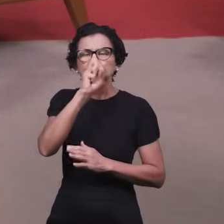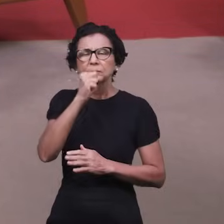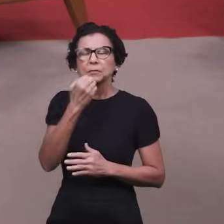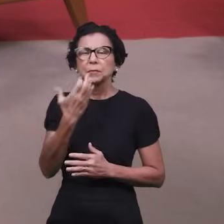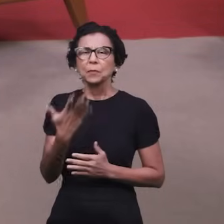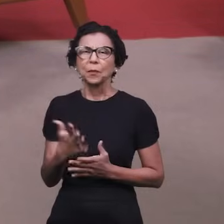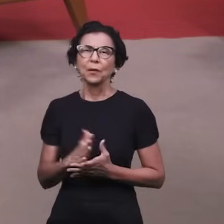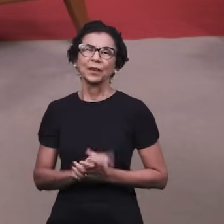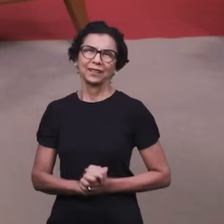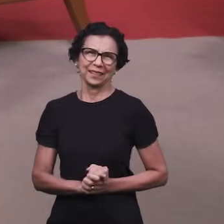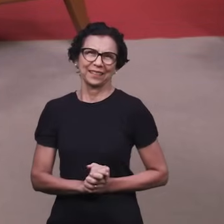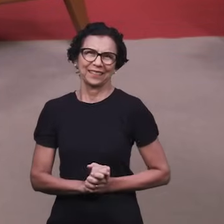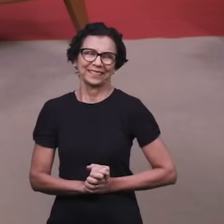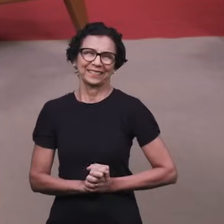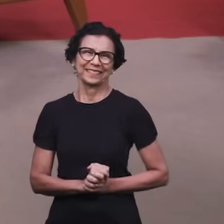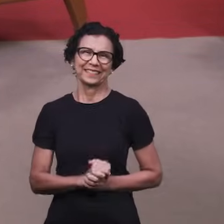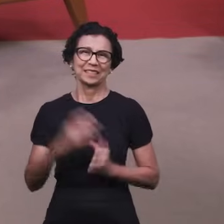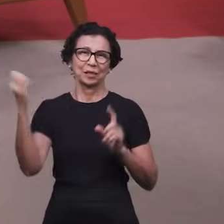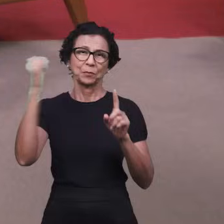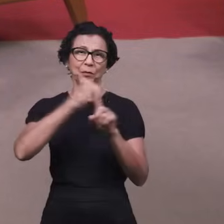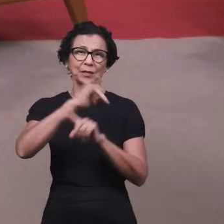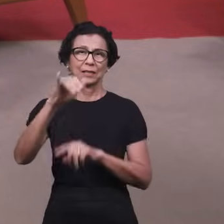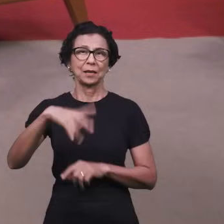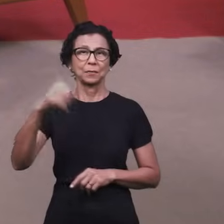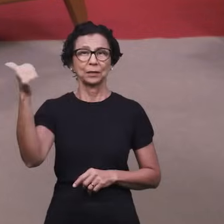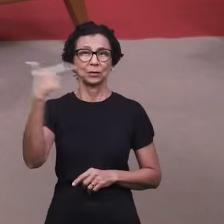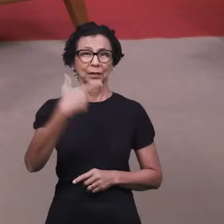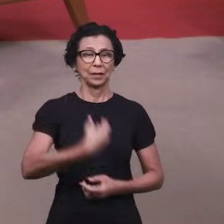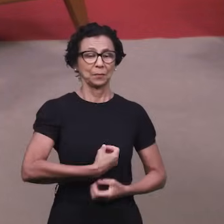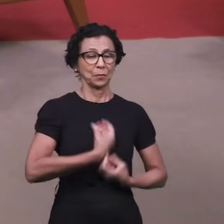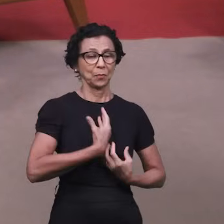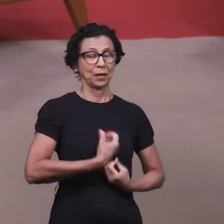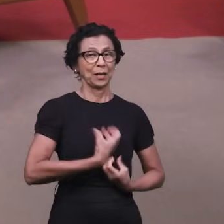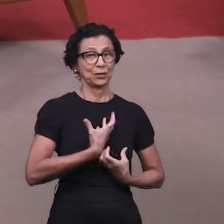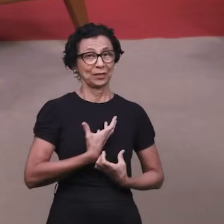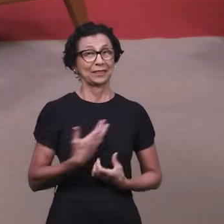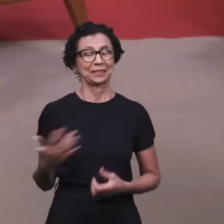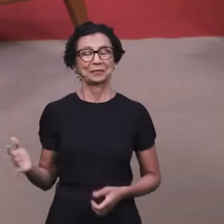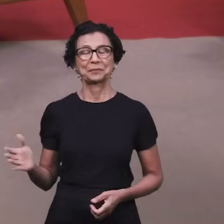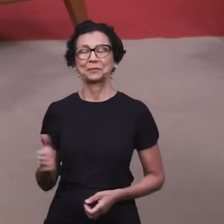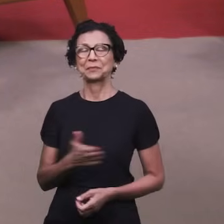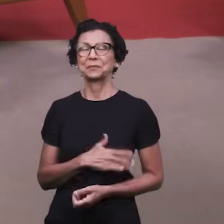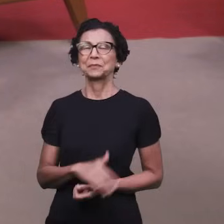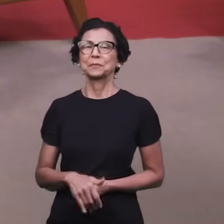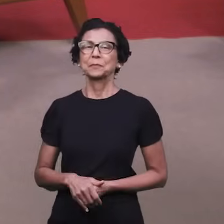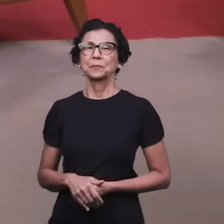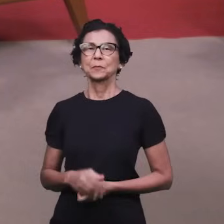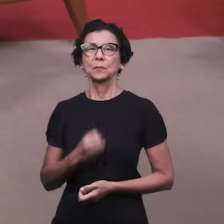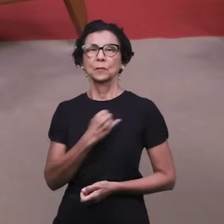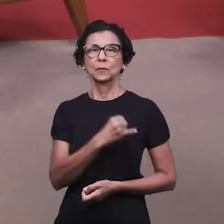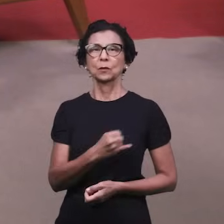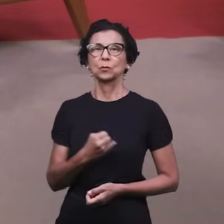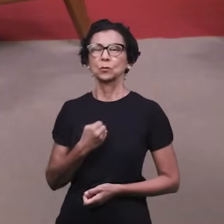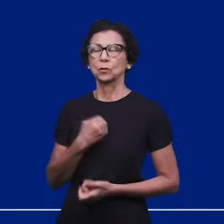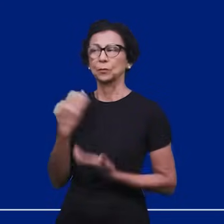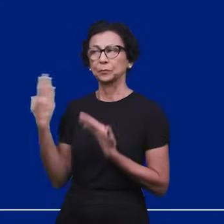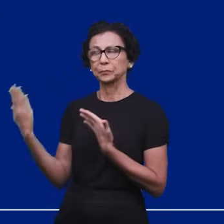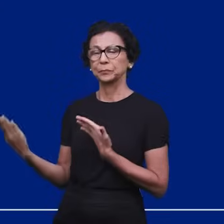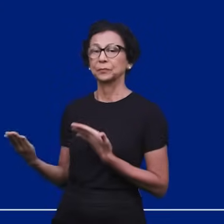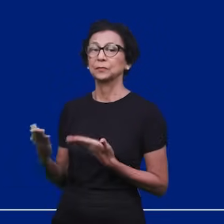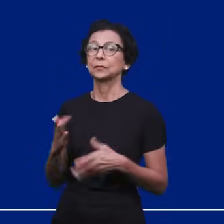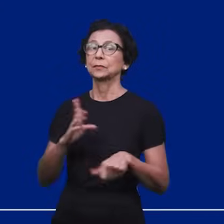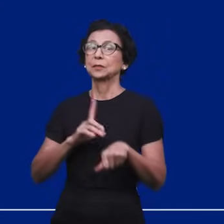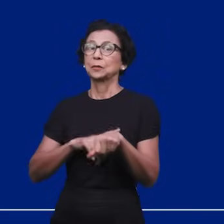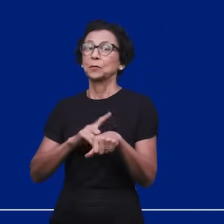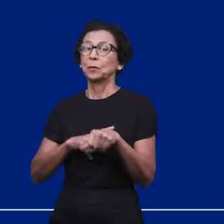profética é maior do que a poética, né? É isso mesmo. Glória a Jesus. Vamos lá, João 4:23. Diz assim: mas a hora